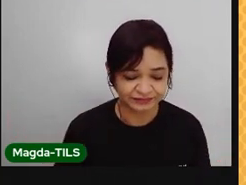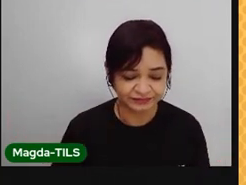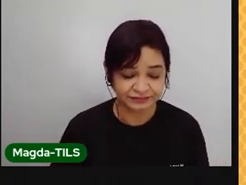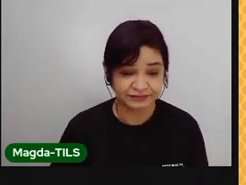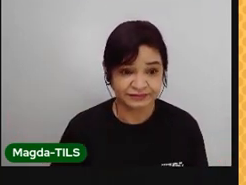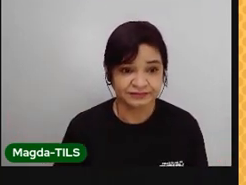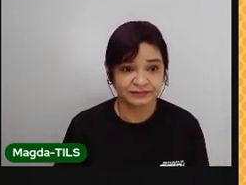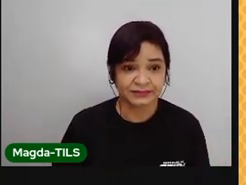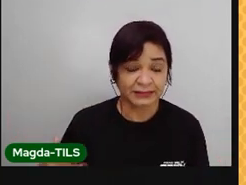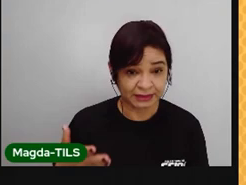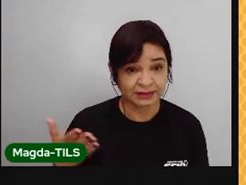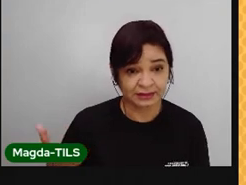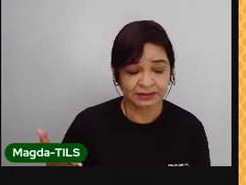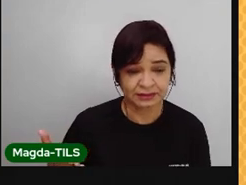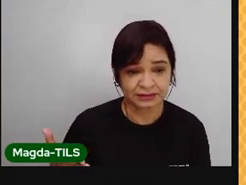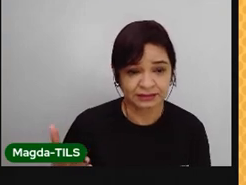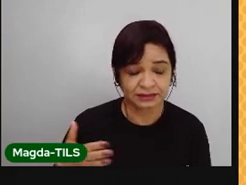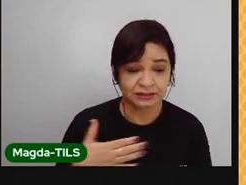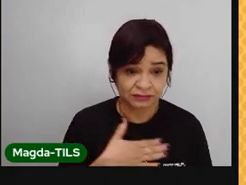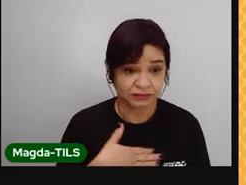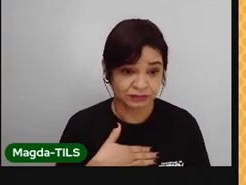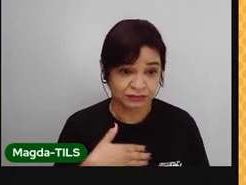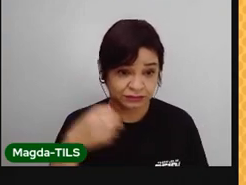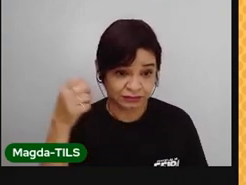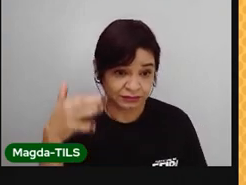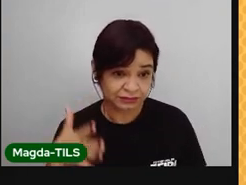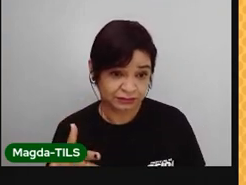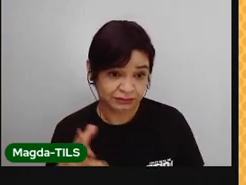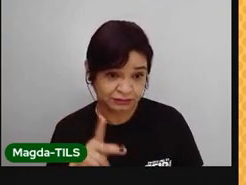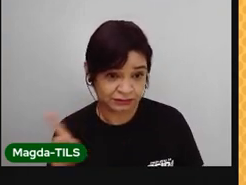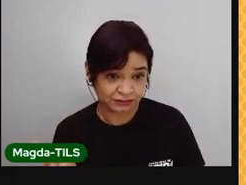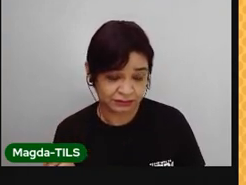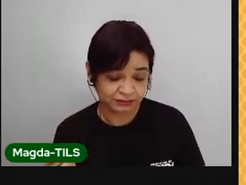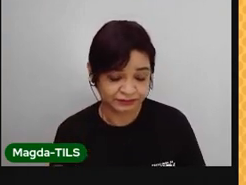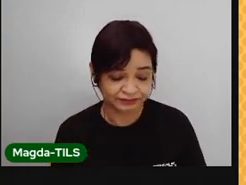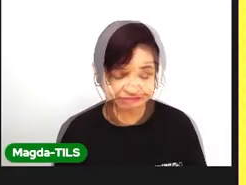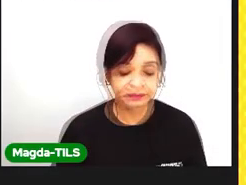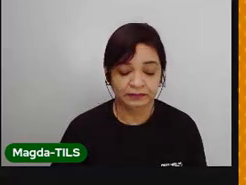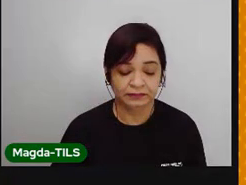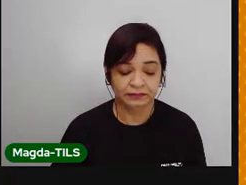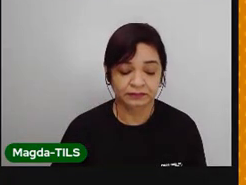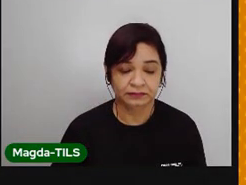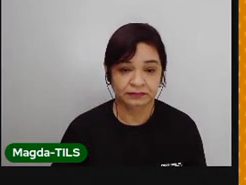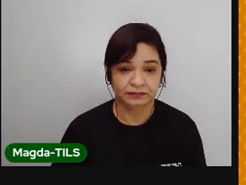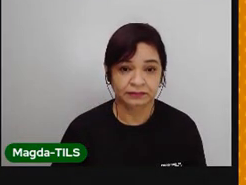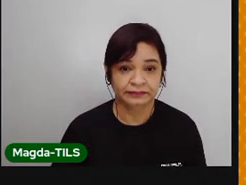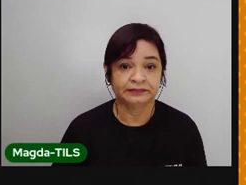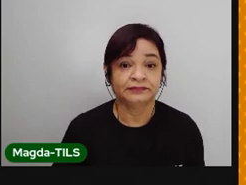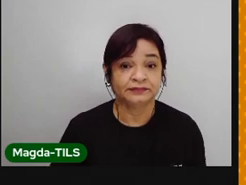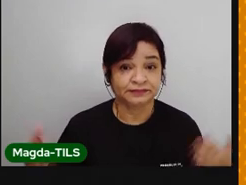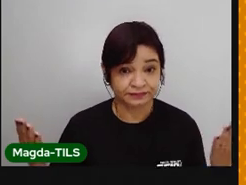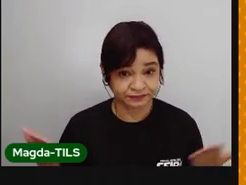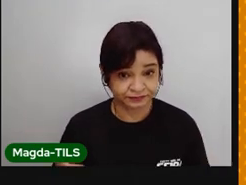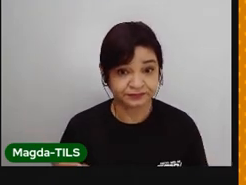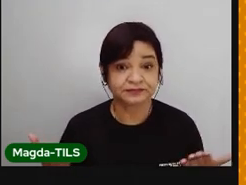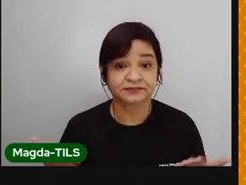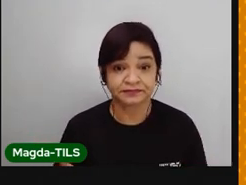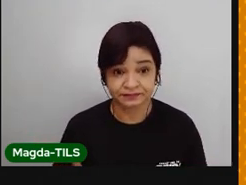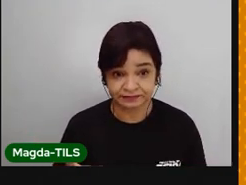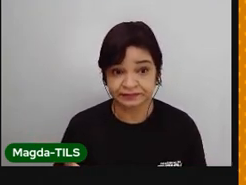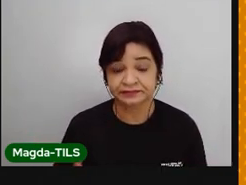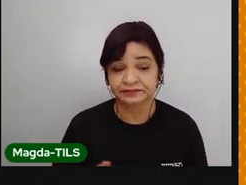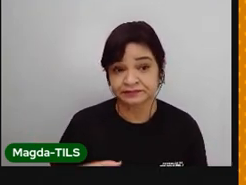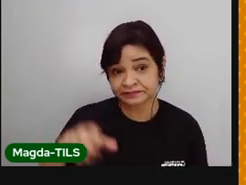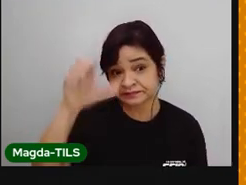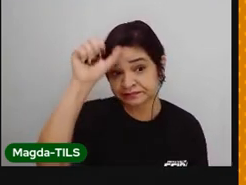E aí, pessoal, gostaram da explicação do professor de Python? Vamos prosseguir. Agora, a gente vai aprender o que